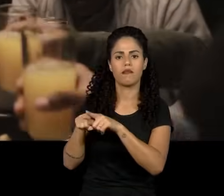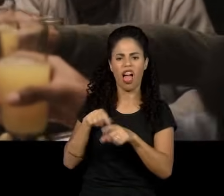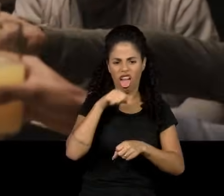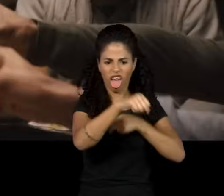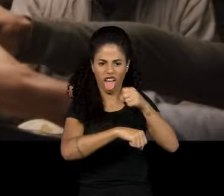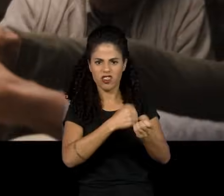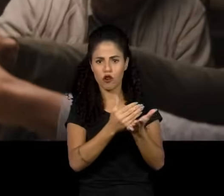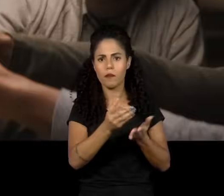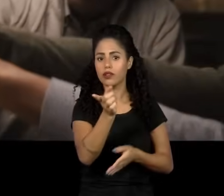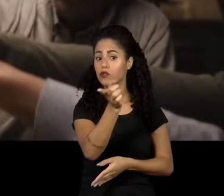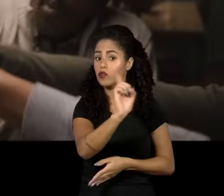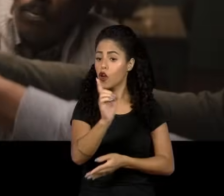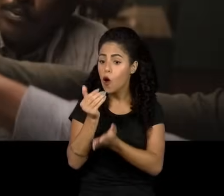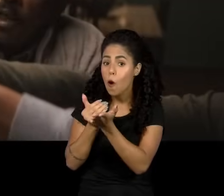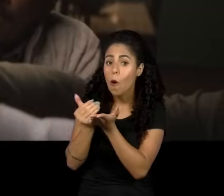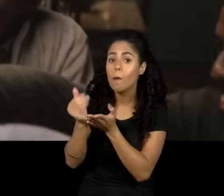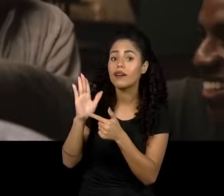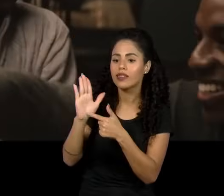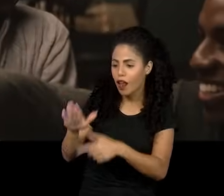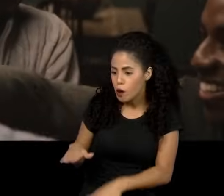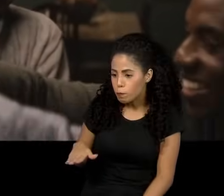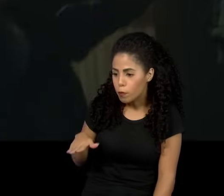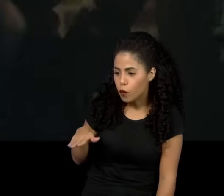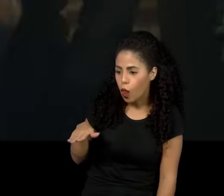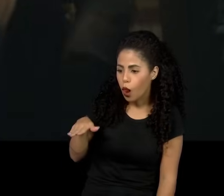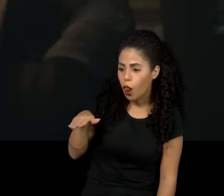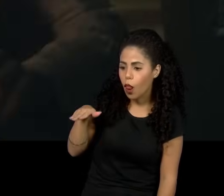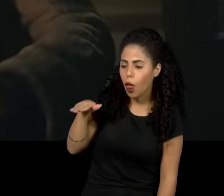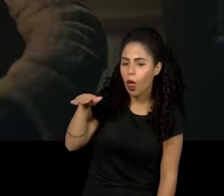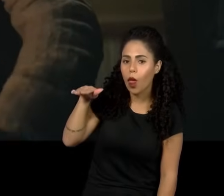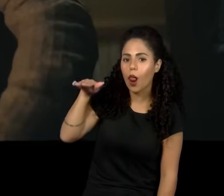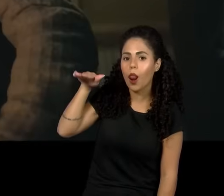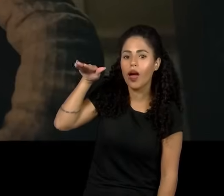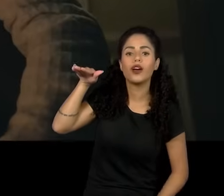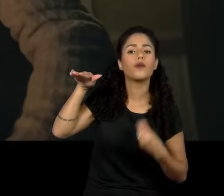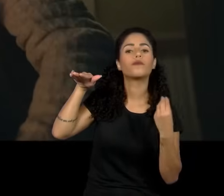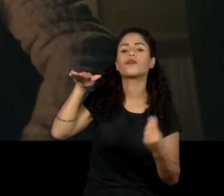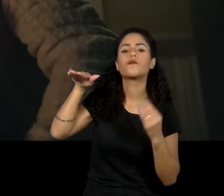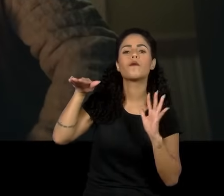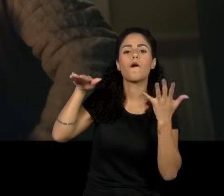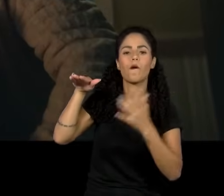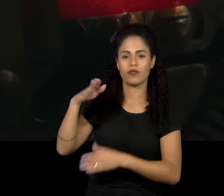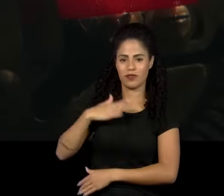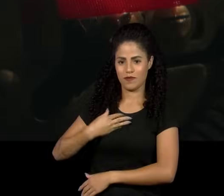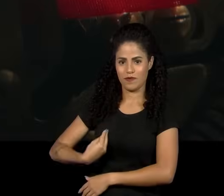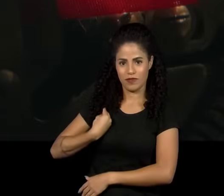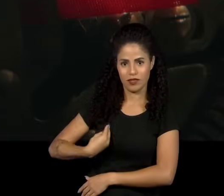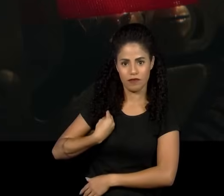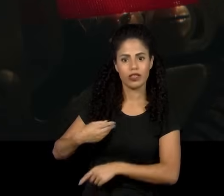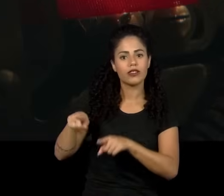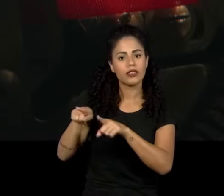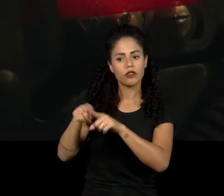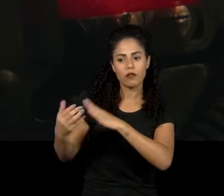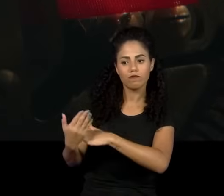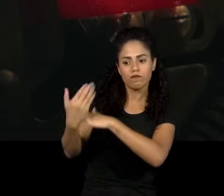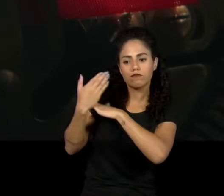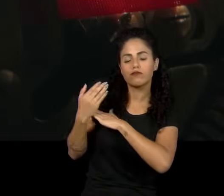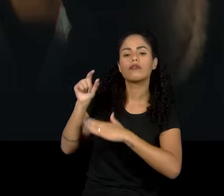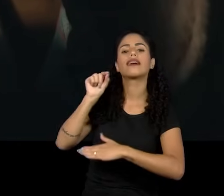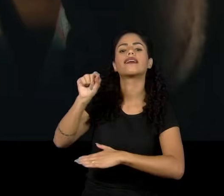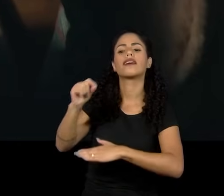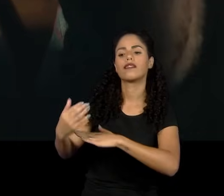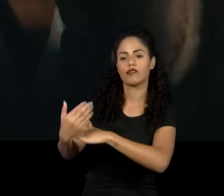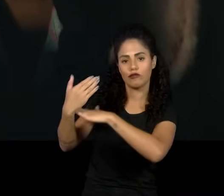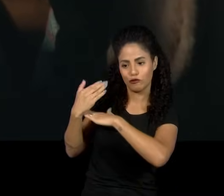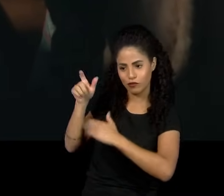só um pedacinho do grande suporte que esse cara teve para se tornar quem